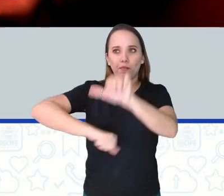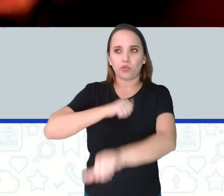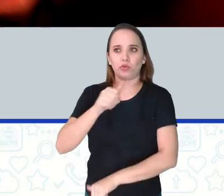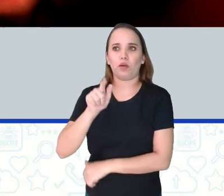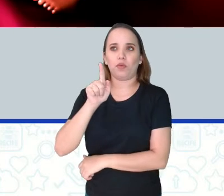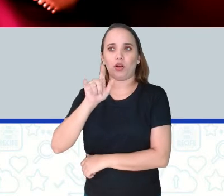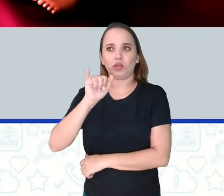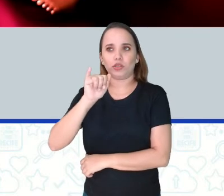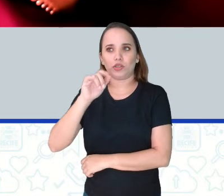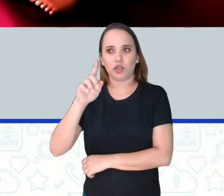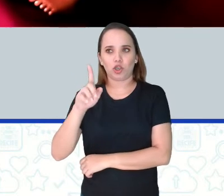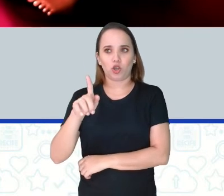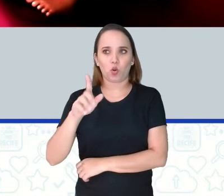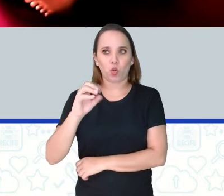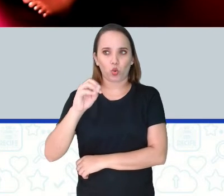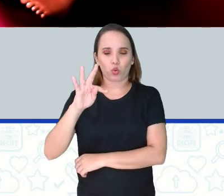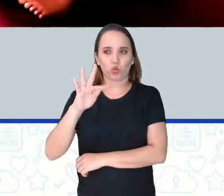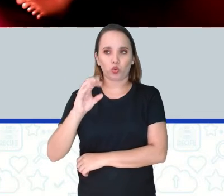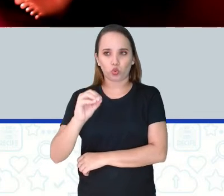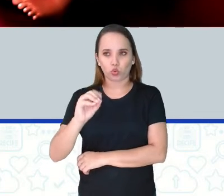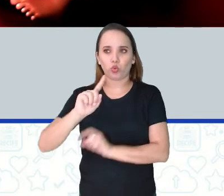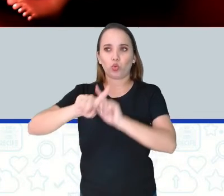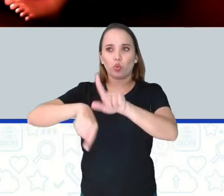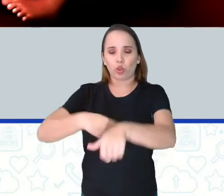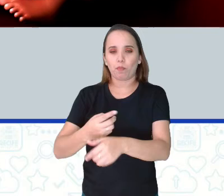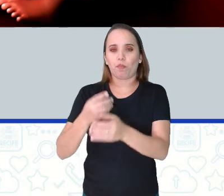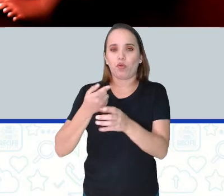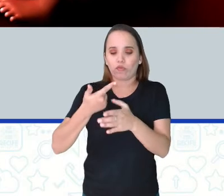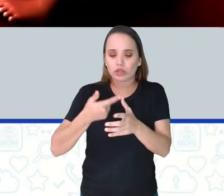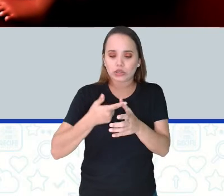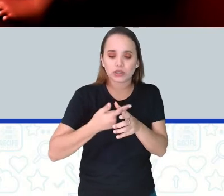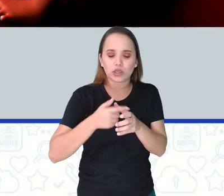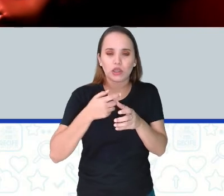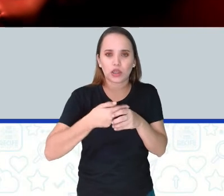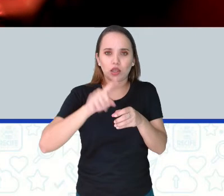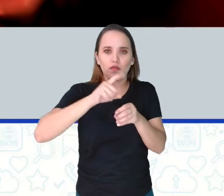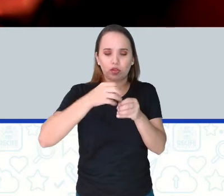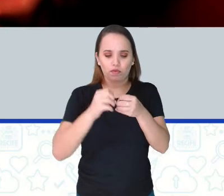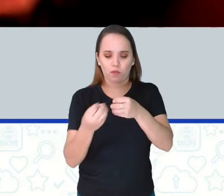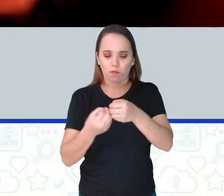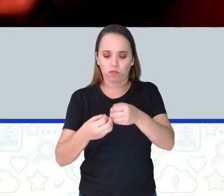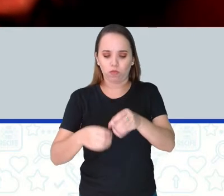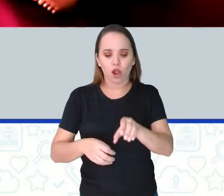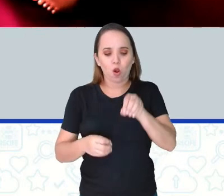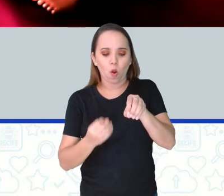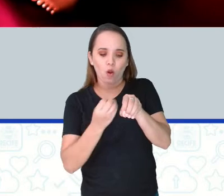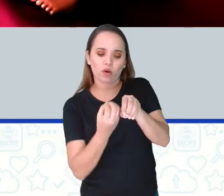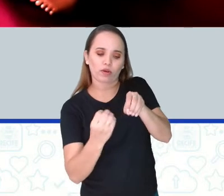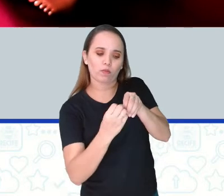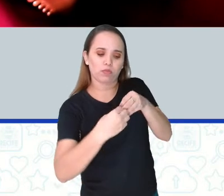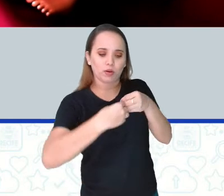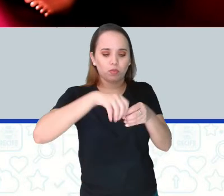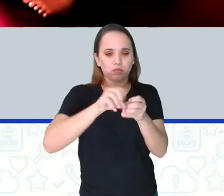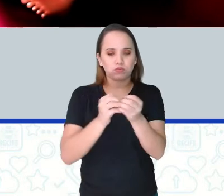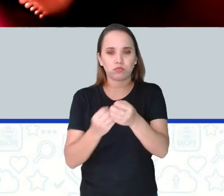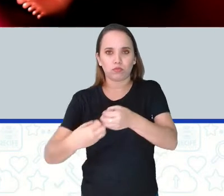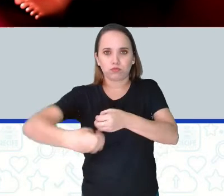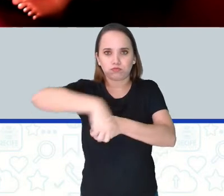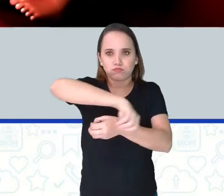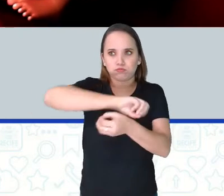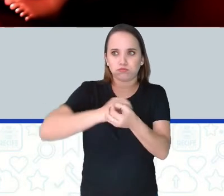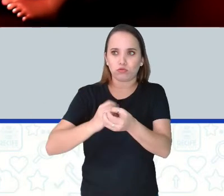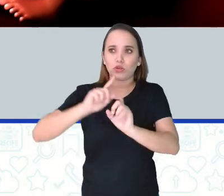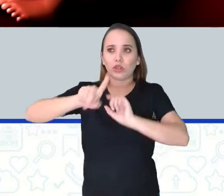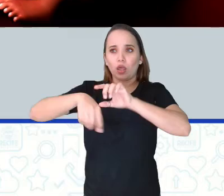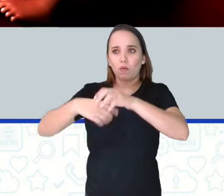uma divisão celular e passa por várias fases e desenvolve-se em um novo ser, originando uma